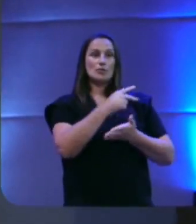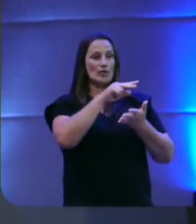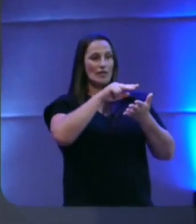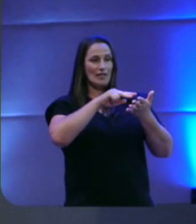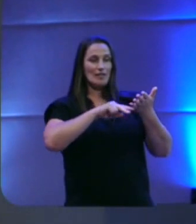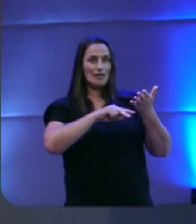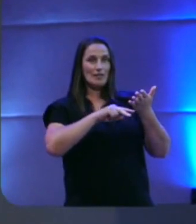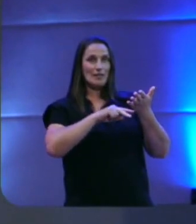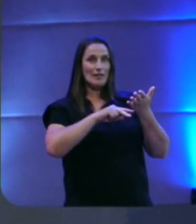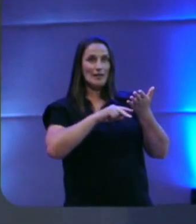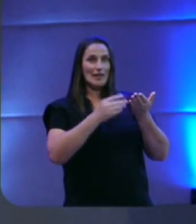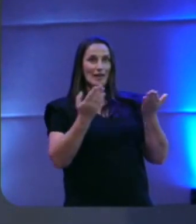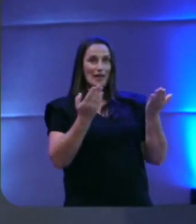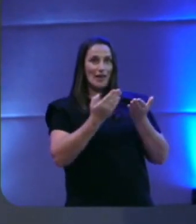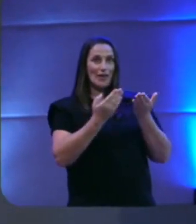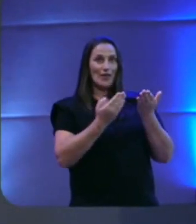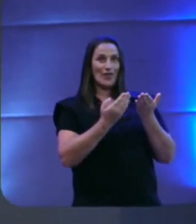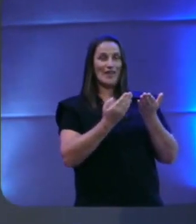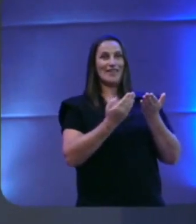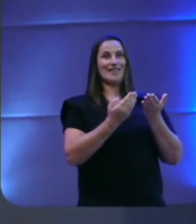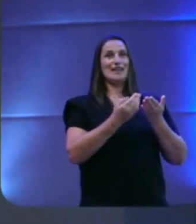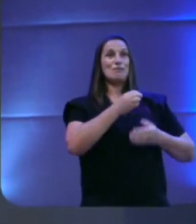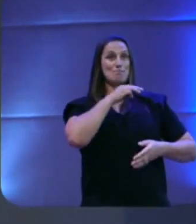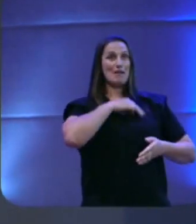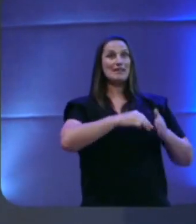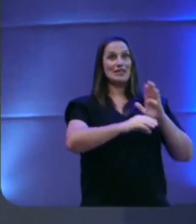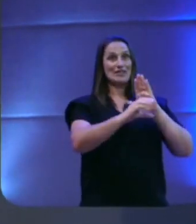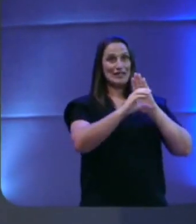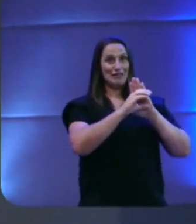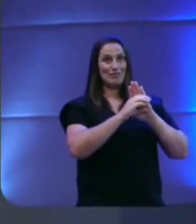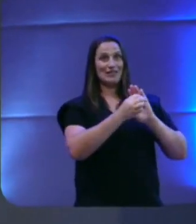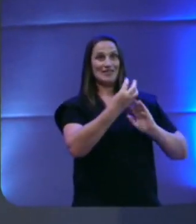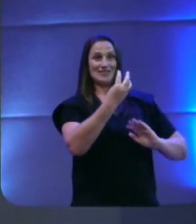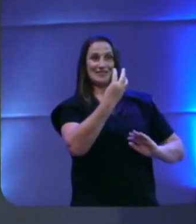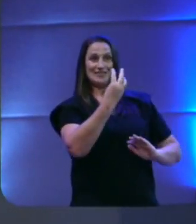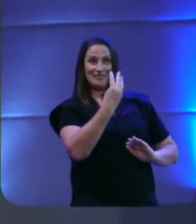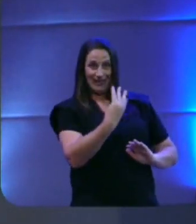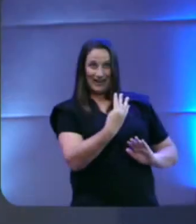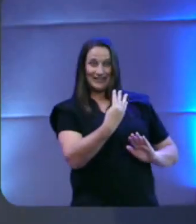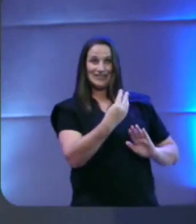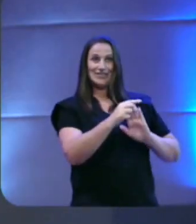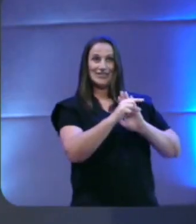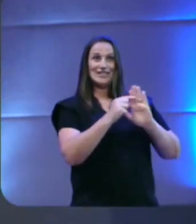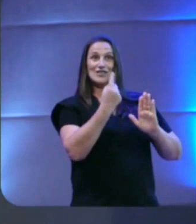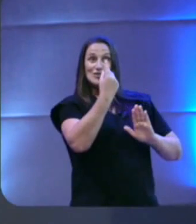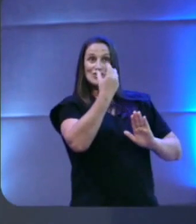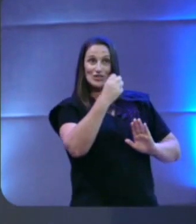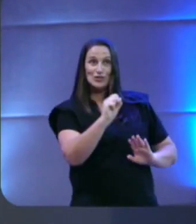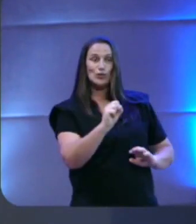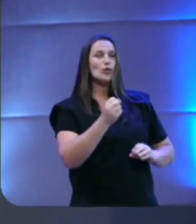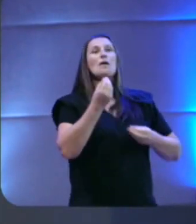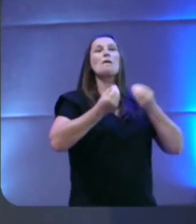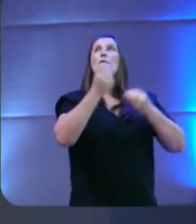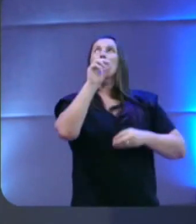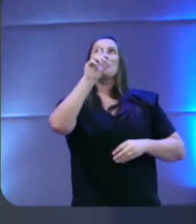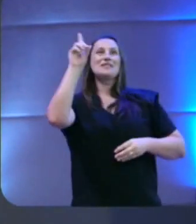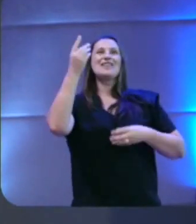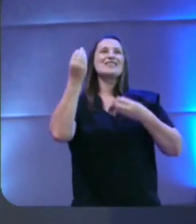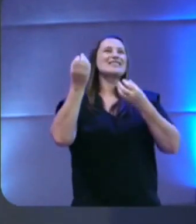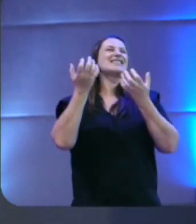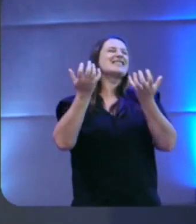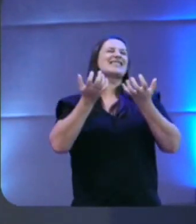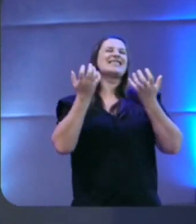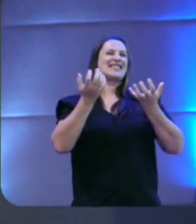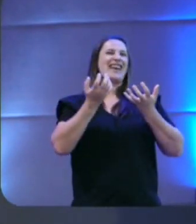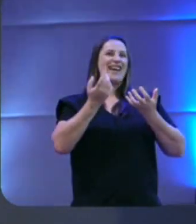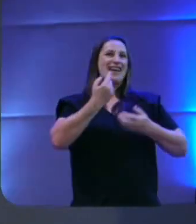Deus. Eu acredito que nós vamos ver claramente como Jesus deseja que essas 3 coisas estejam no nosso ano, estejam no nosso